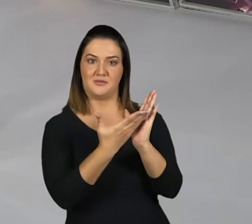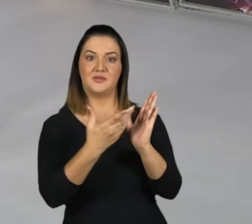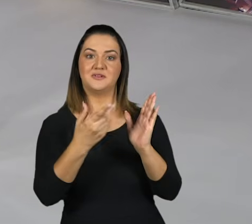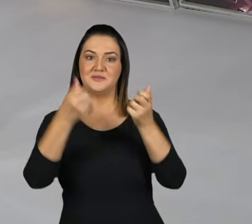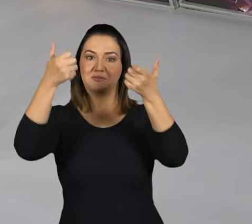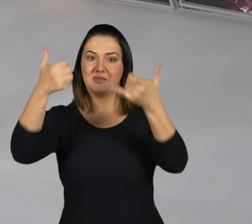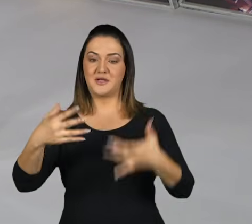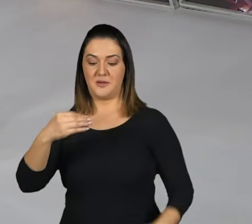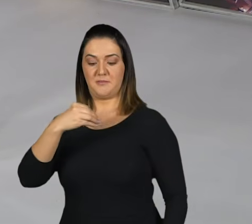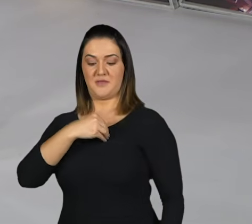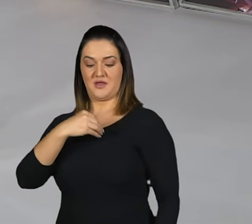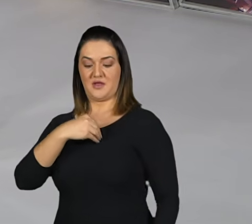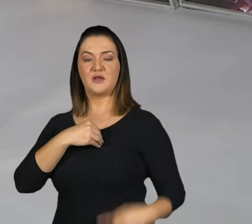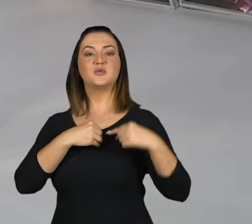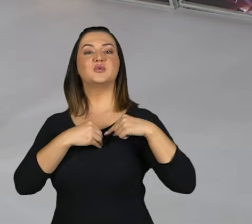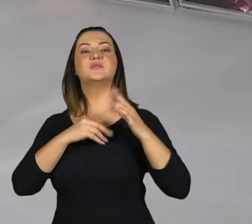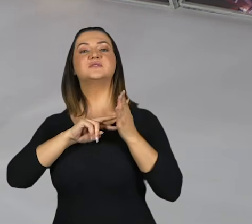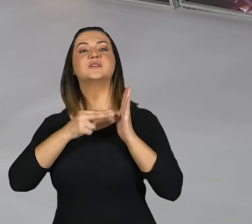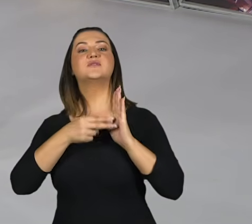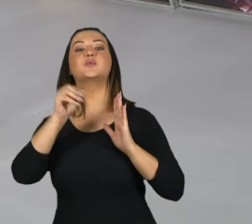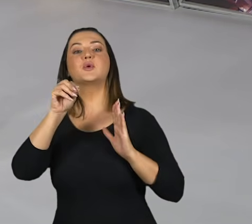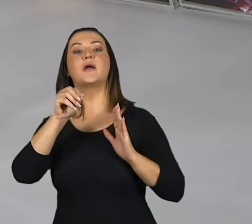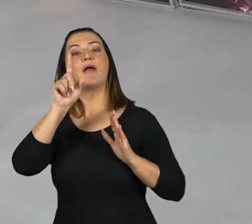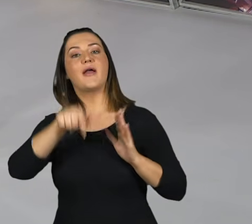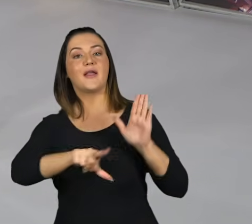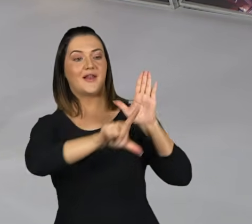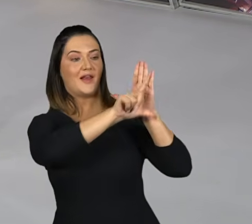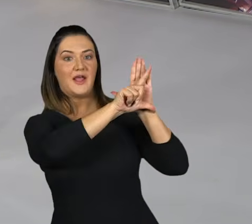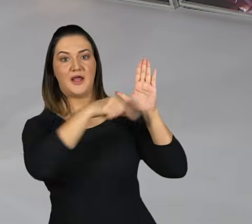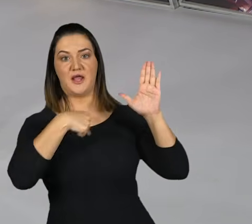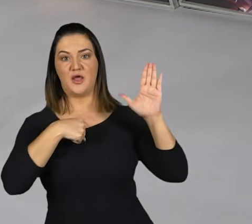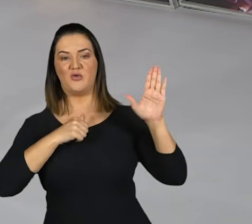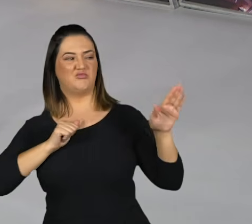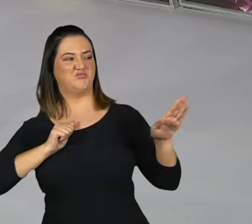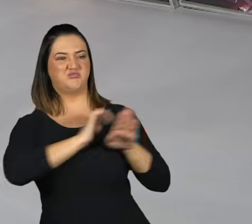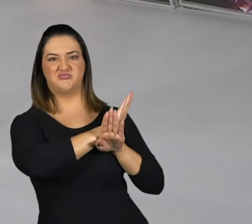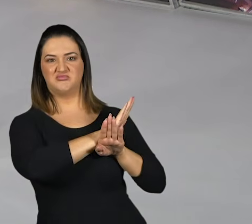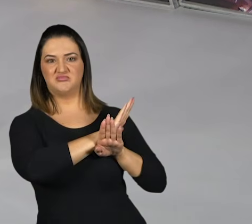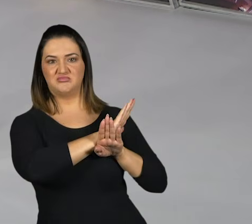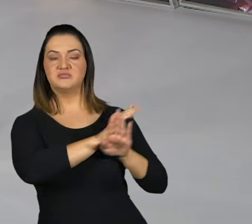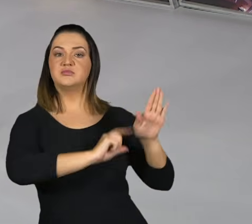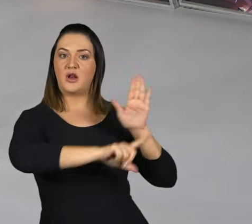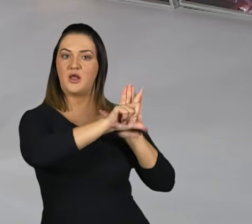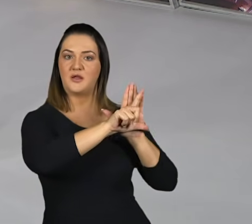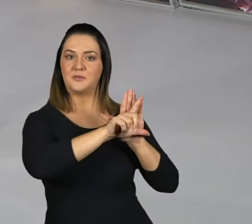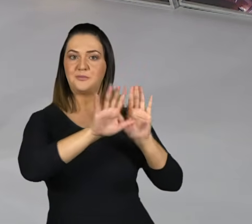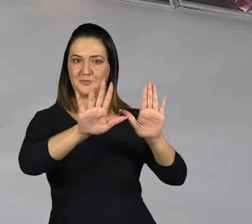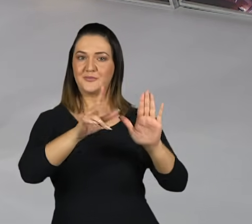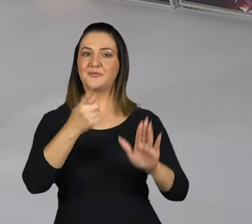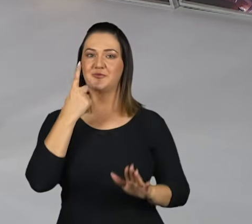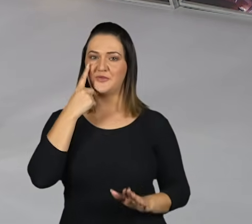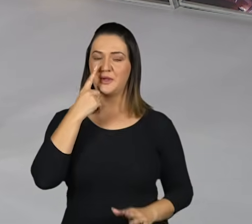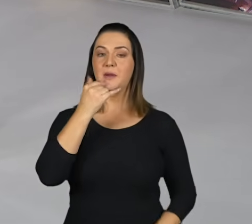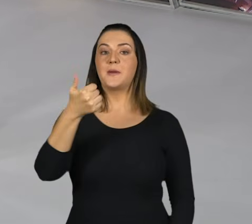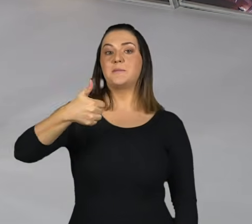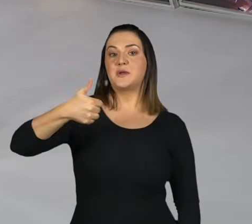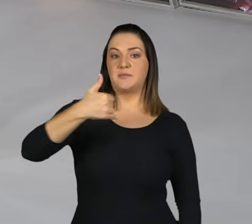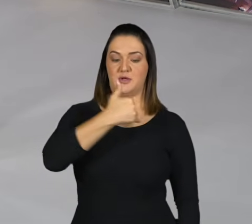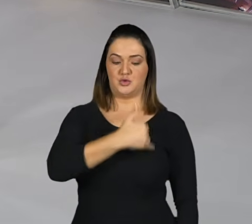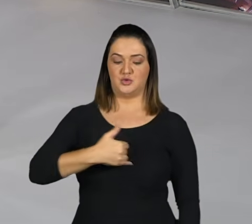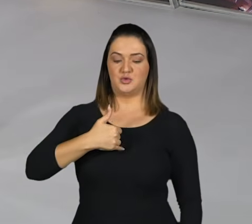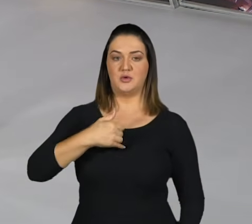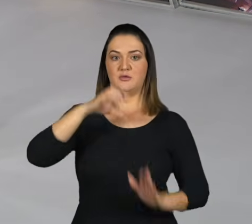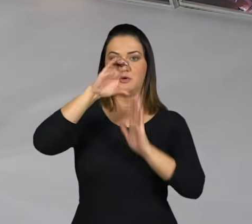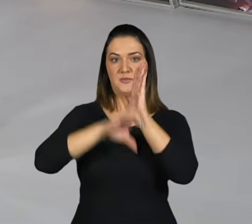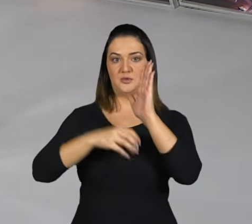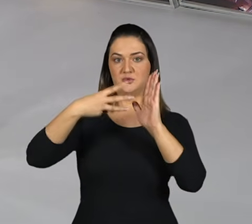com a Bíblia, pecado é a transgressão da lei. Como diz aqui, vamos lá, 1 João 3, verso 4,